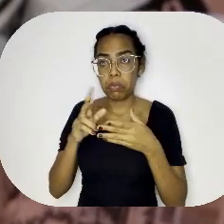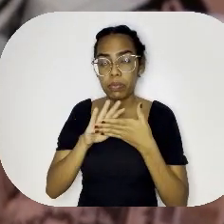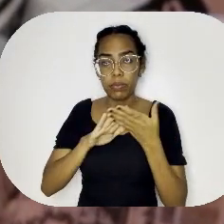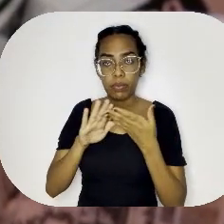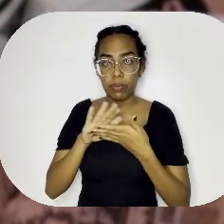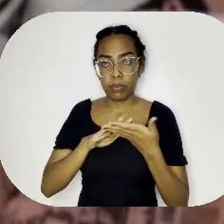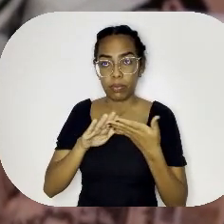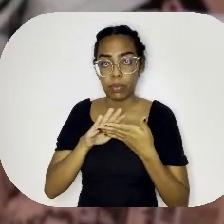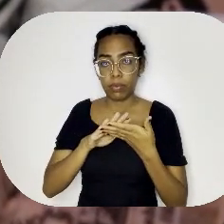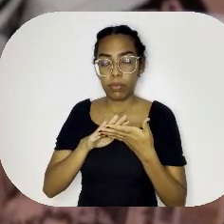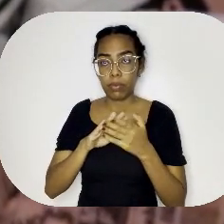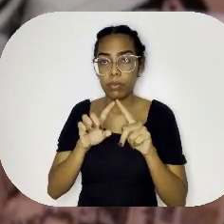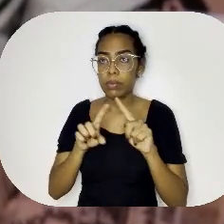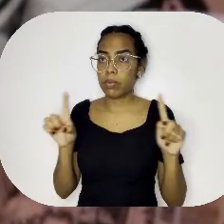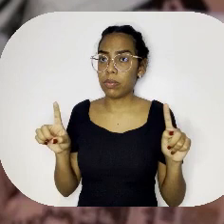Entretanto,